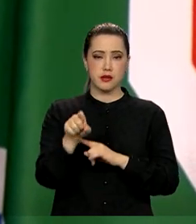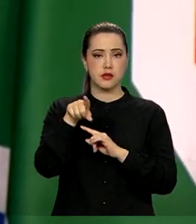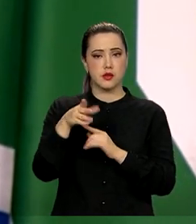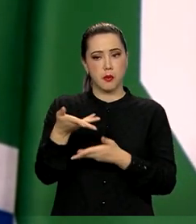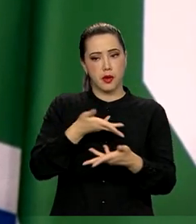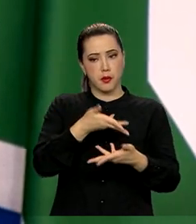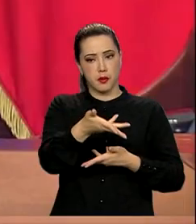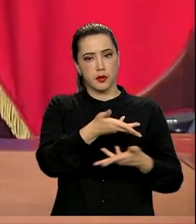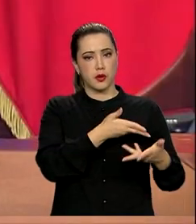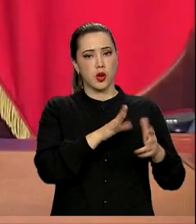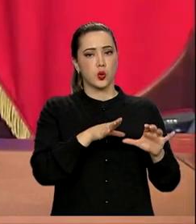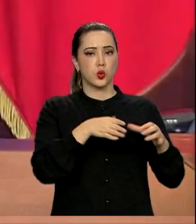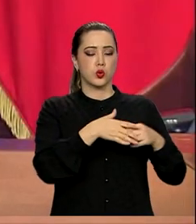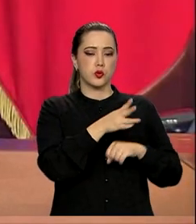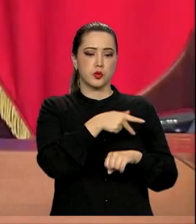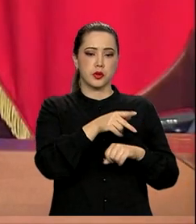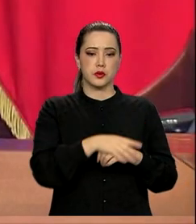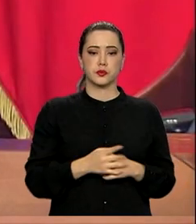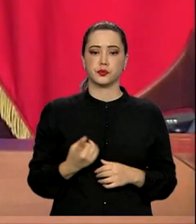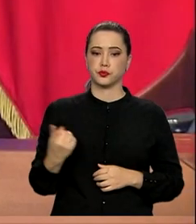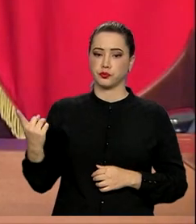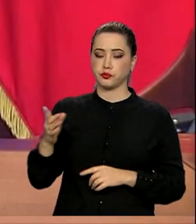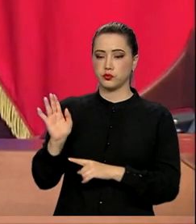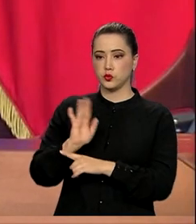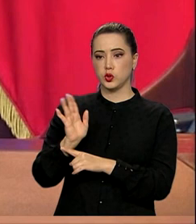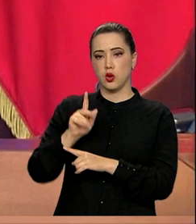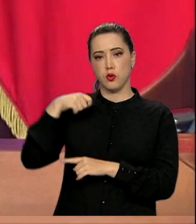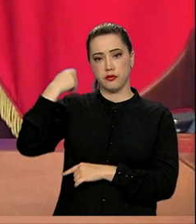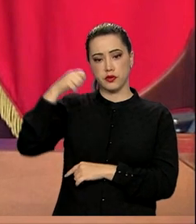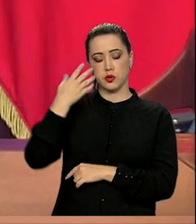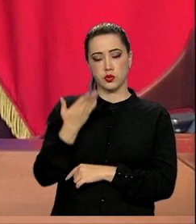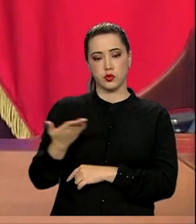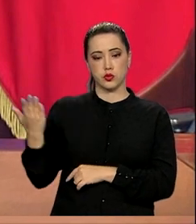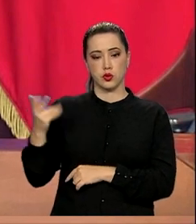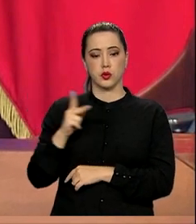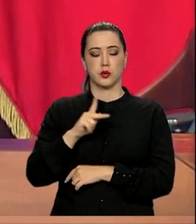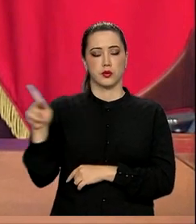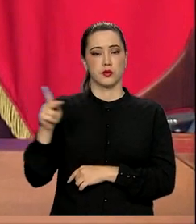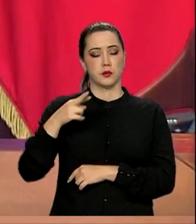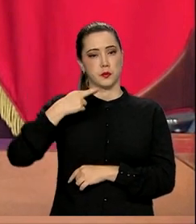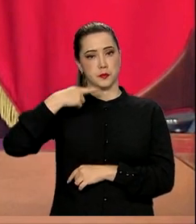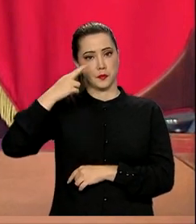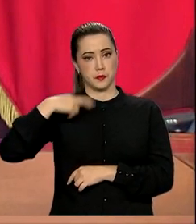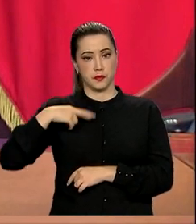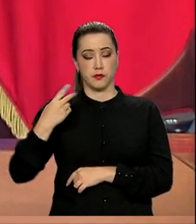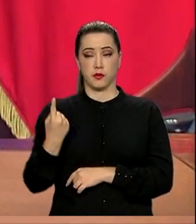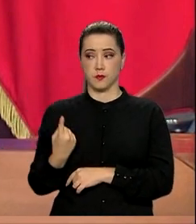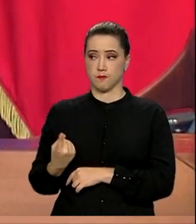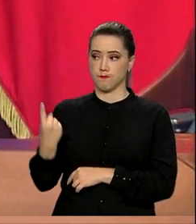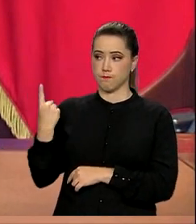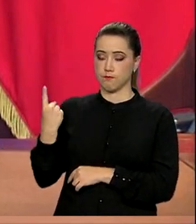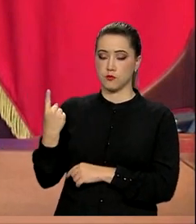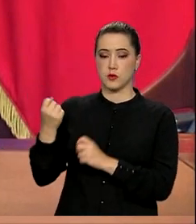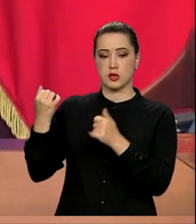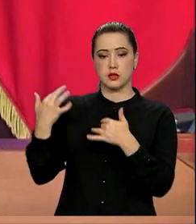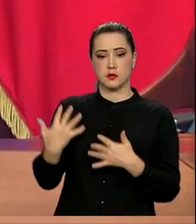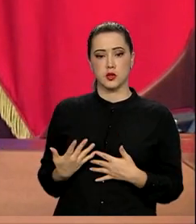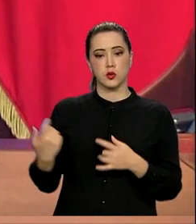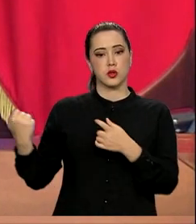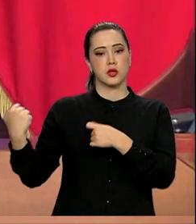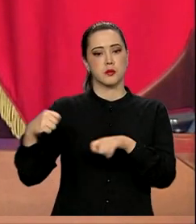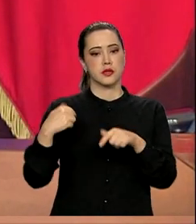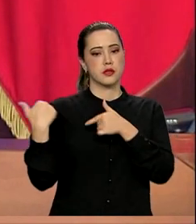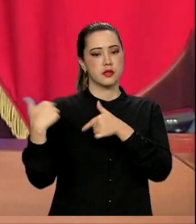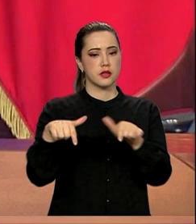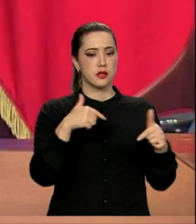os membros do bloco. Por meio de um vídeo gravado para o evento, o presidente da Rússia, Vladimir Putin, afirmou que é preciso